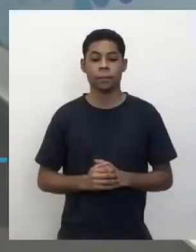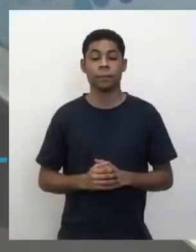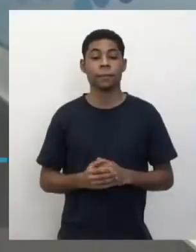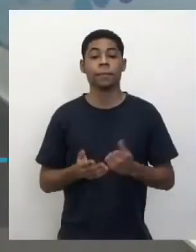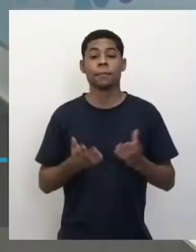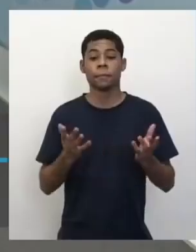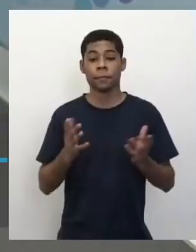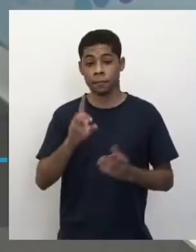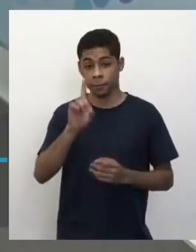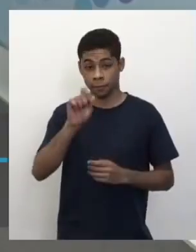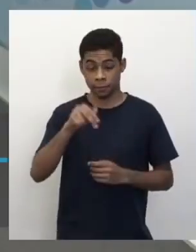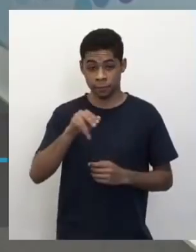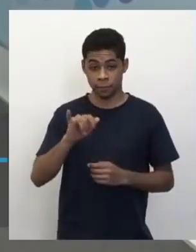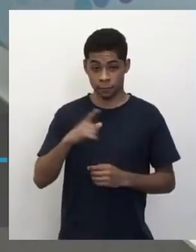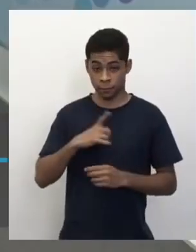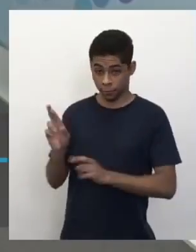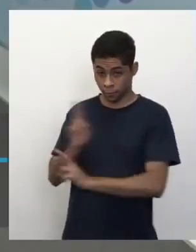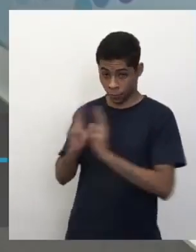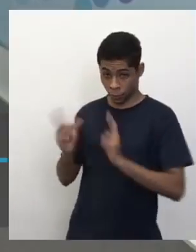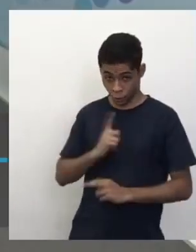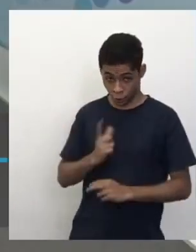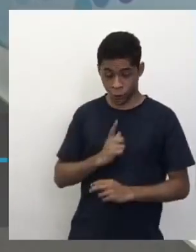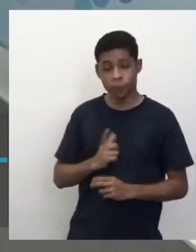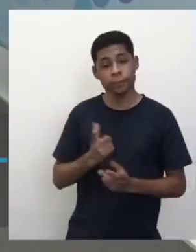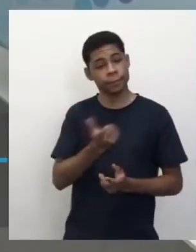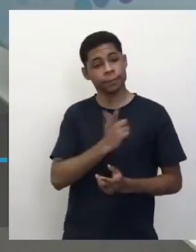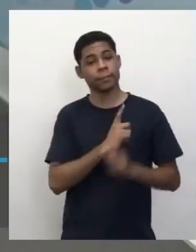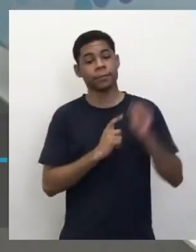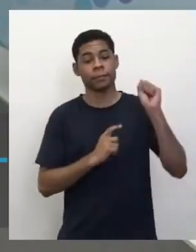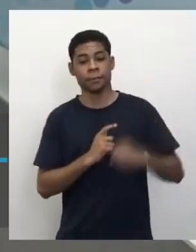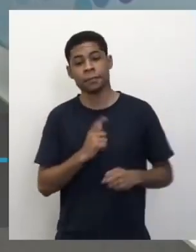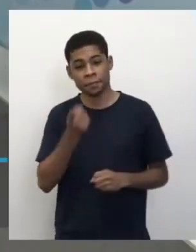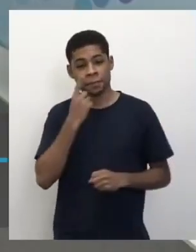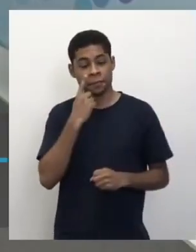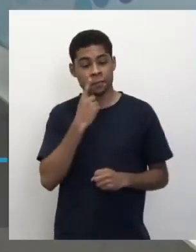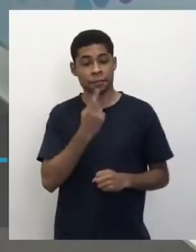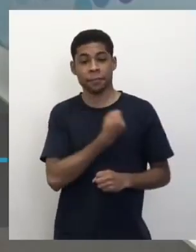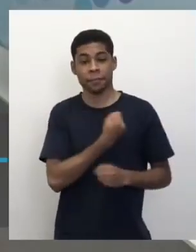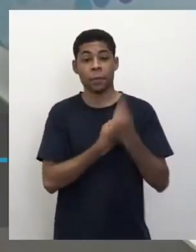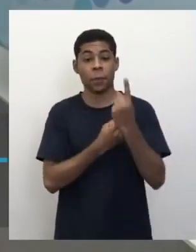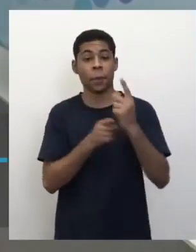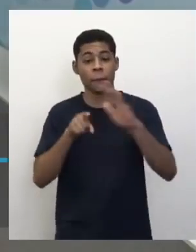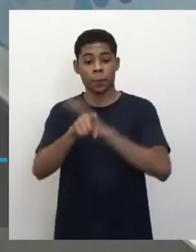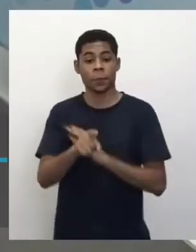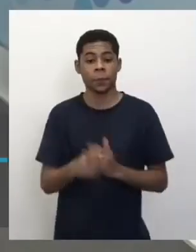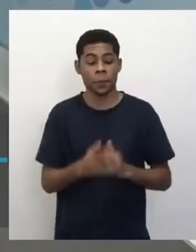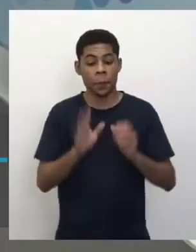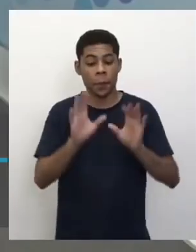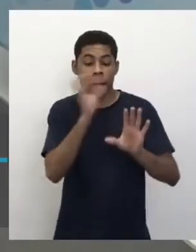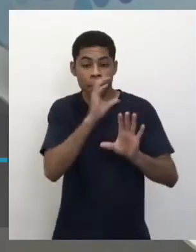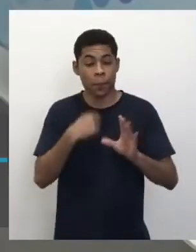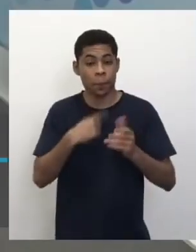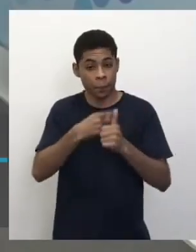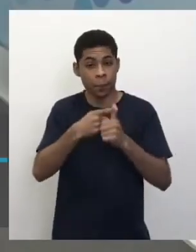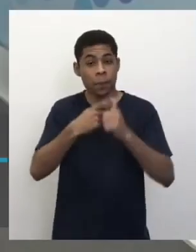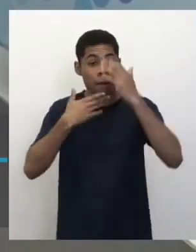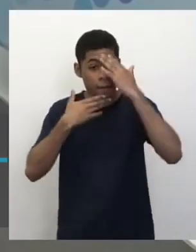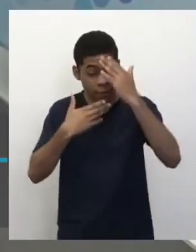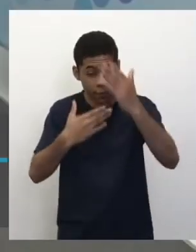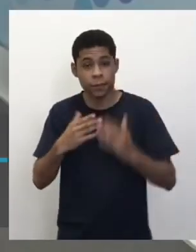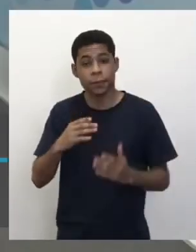Então, Dani, temos respostas? Temos. Então vamos lá. Para um. Primeiro, deixa eu agradecer aqui, ó, pro